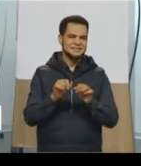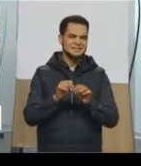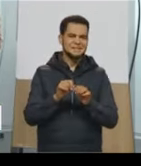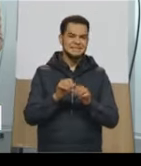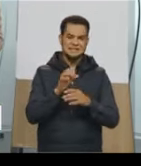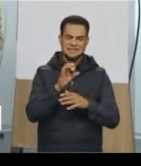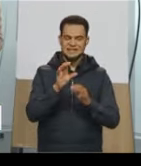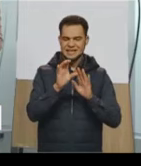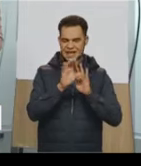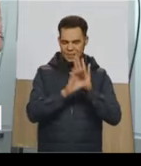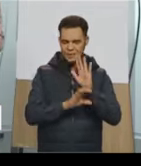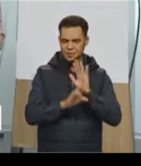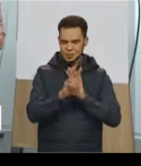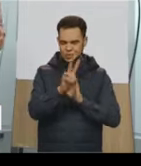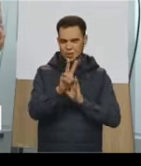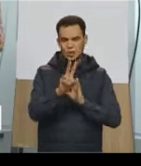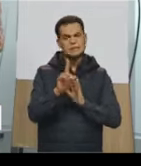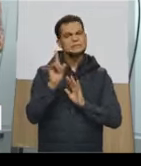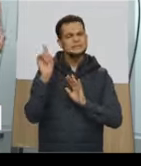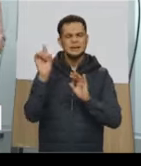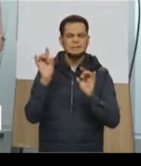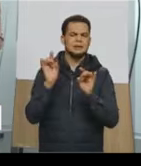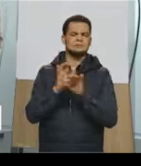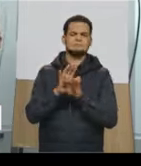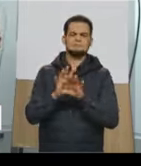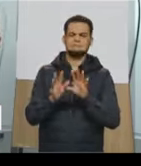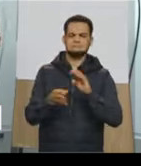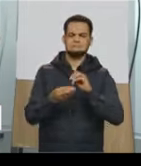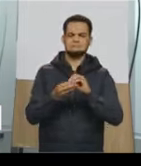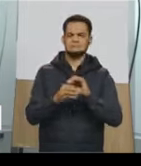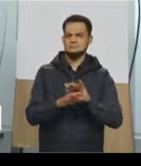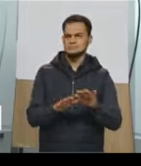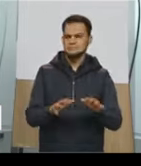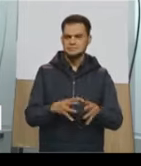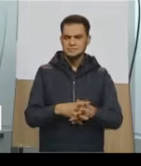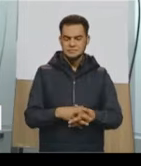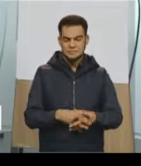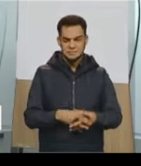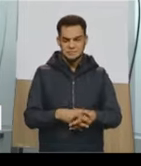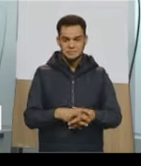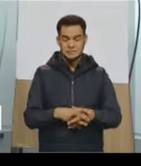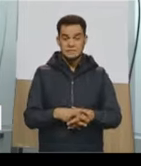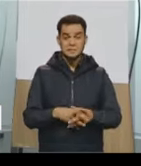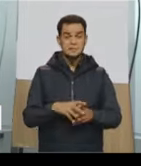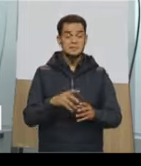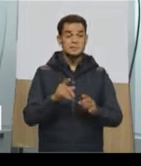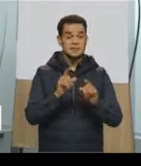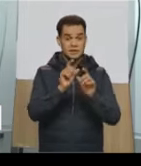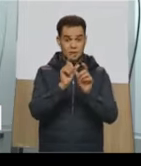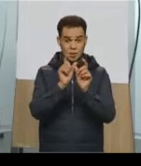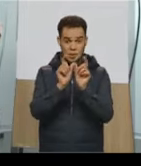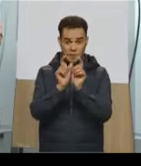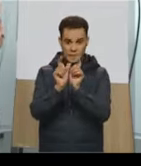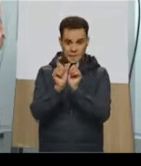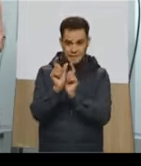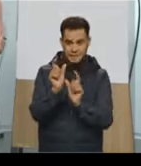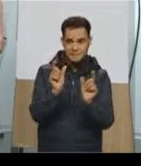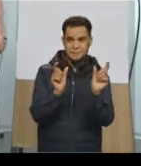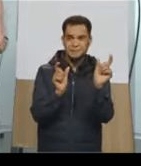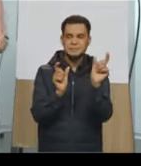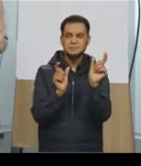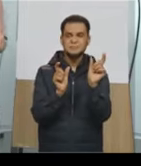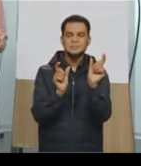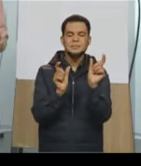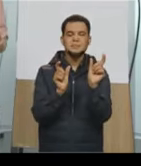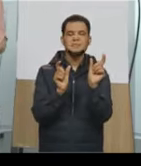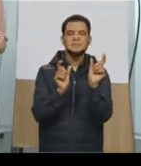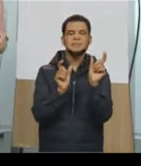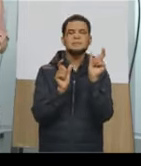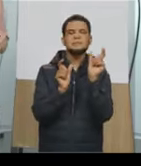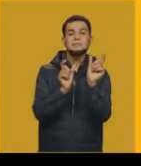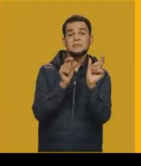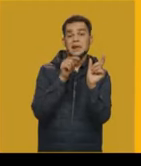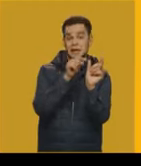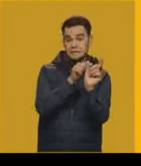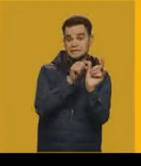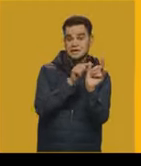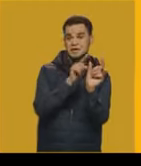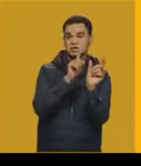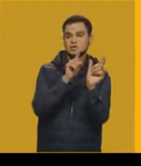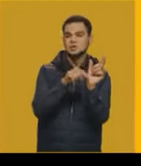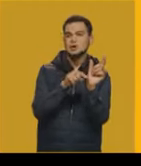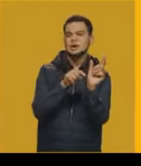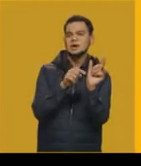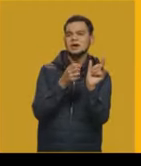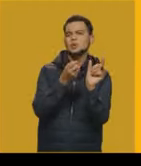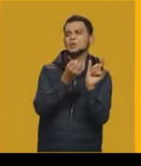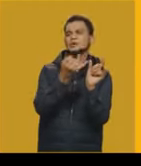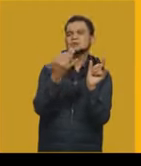Bom, então o prefixo, ele fala a quantidade de carbono. O intermediário ou infixo, ele